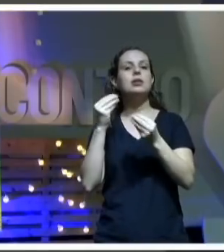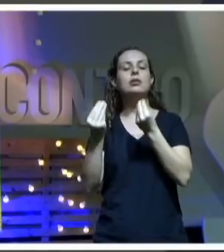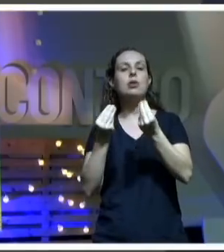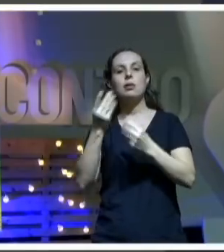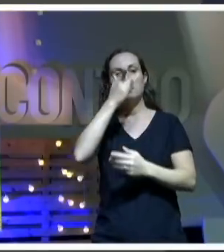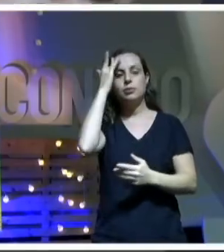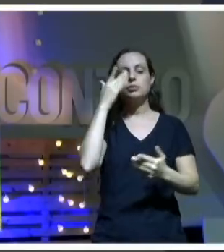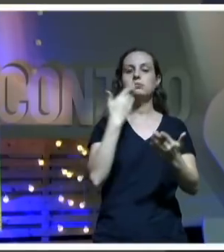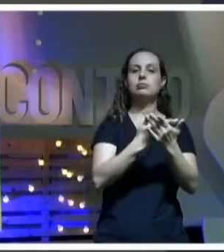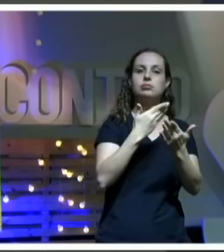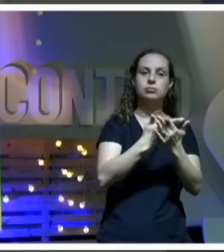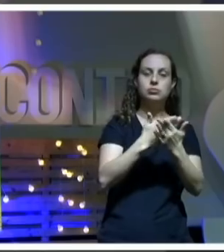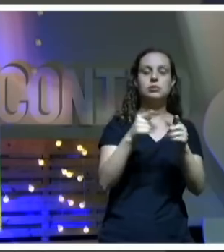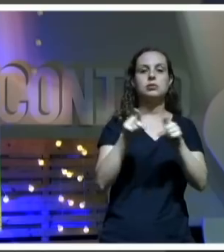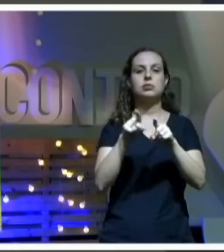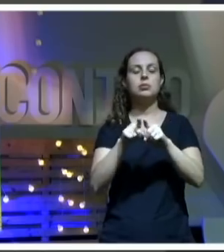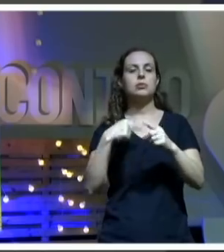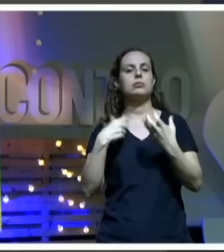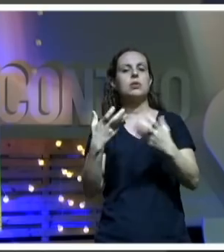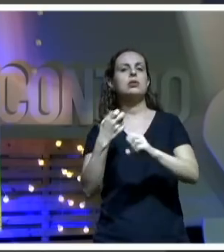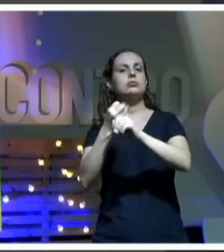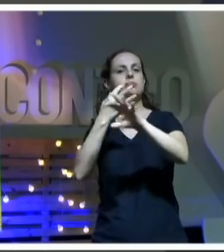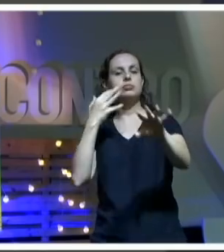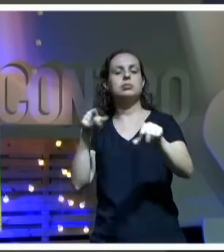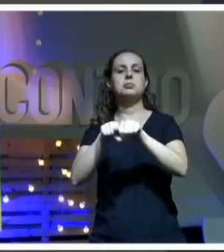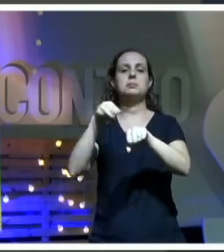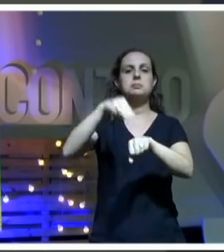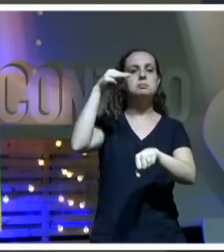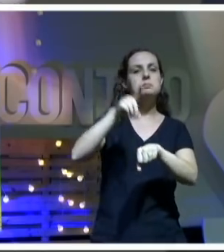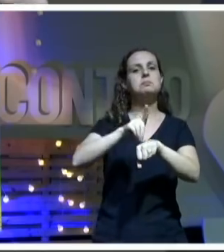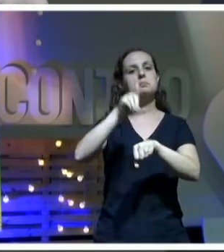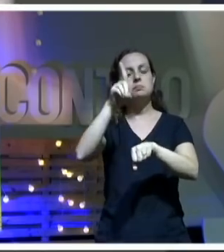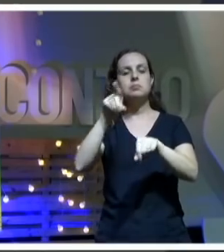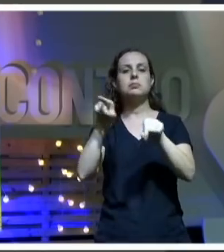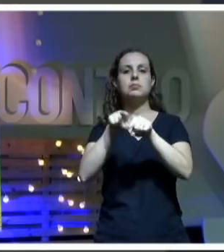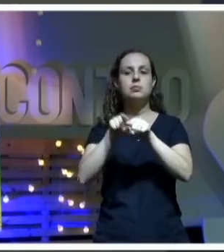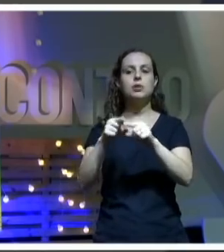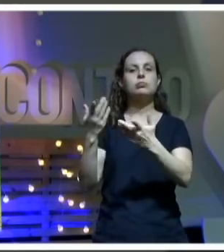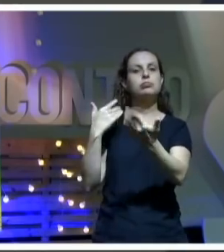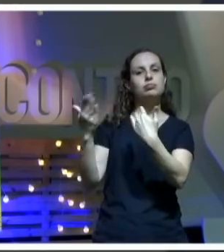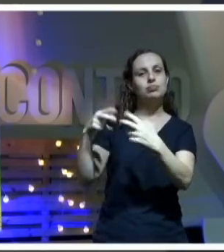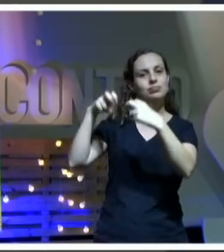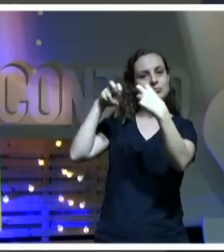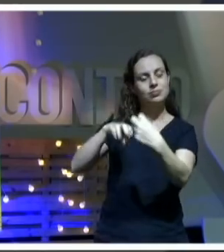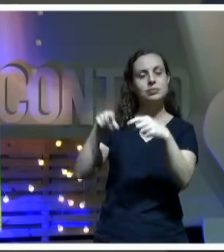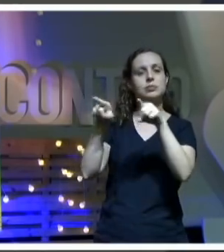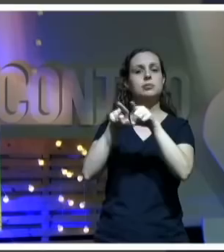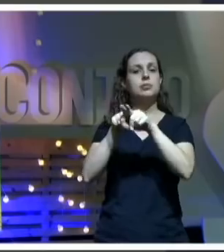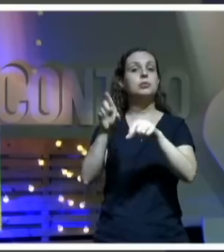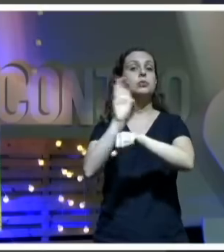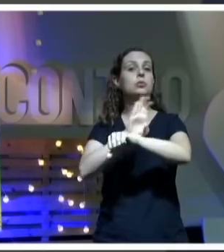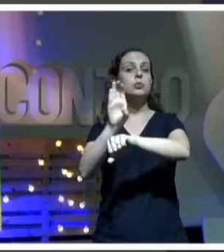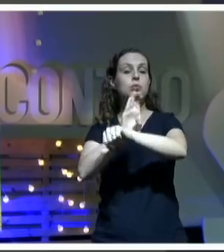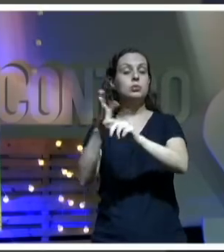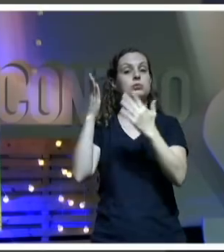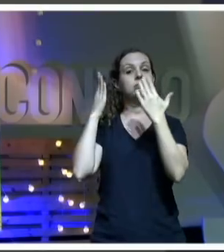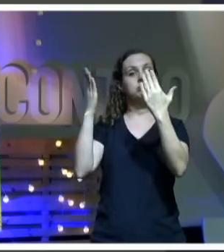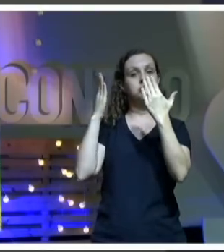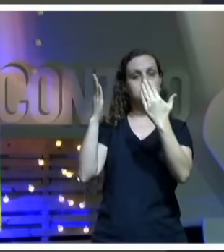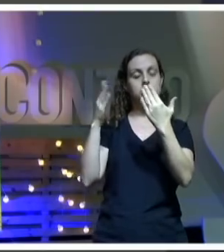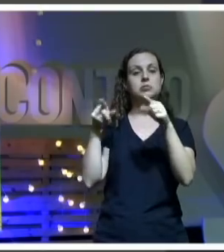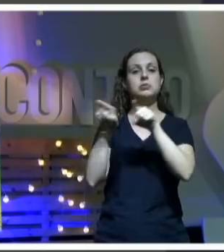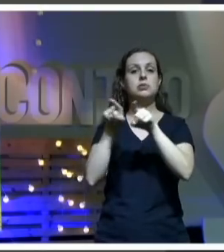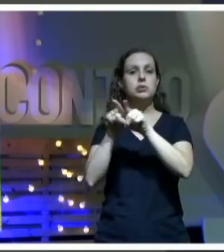o ambiente o mestrado ou doutorado o coaching o curso paralelo e psicologia que o